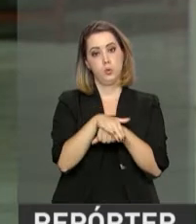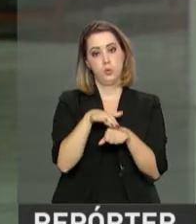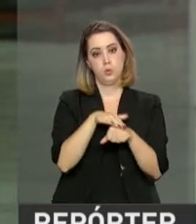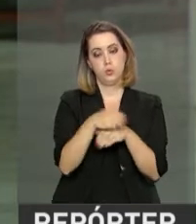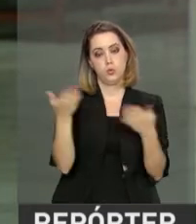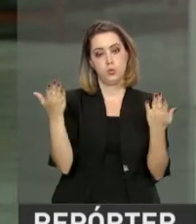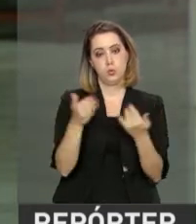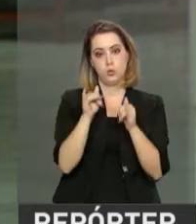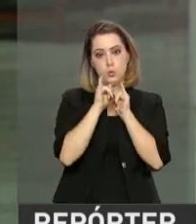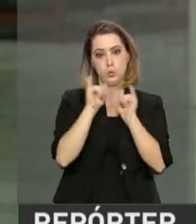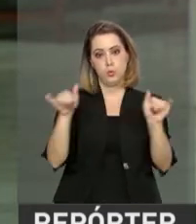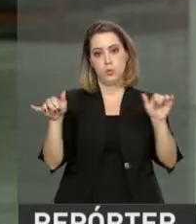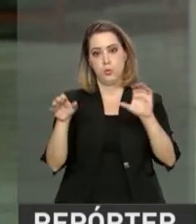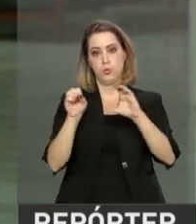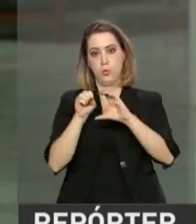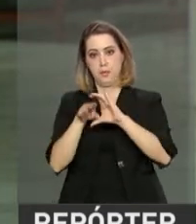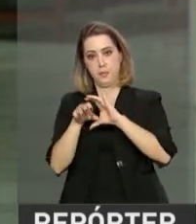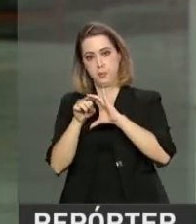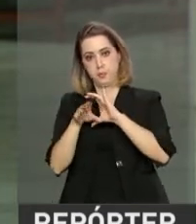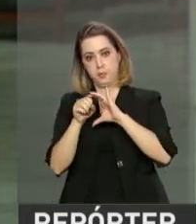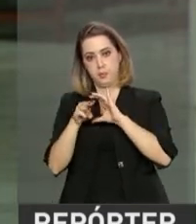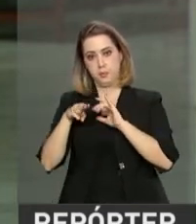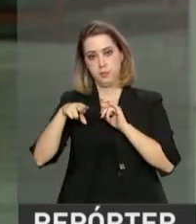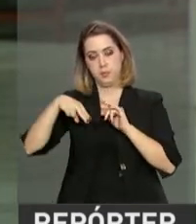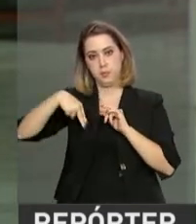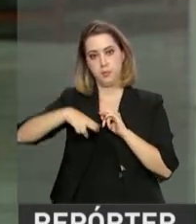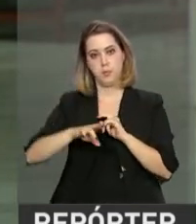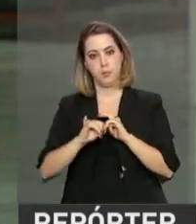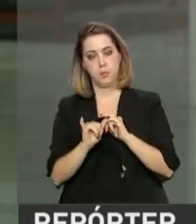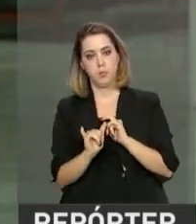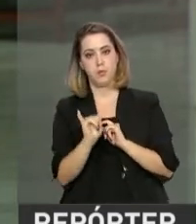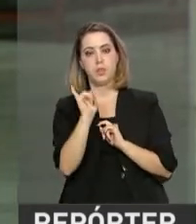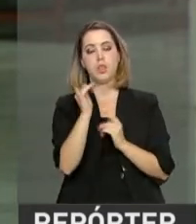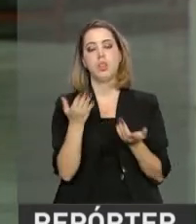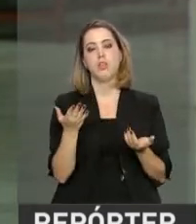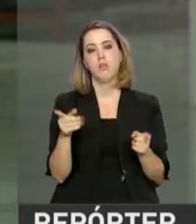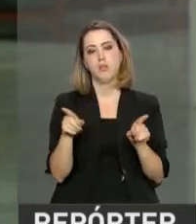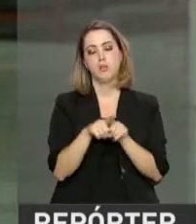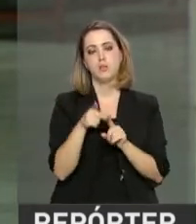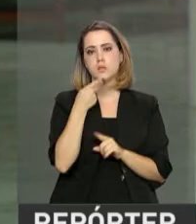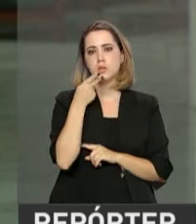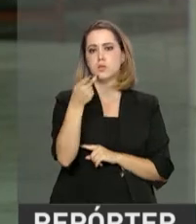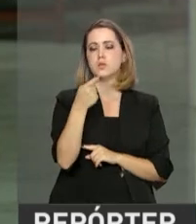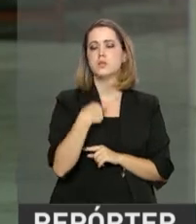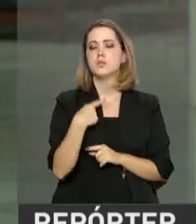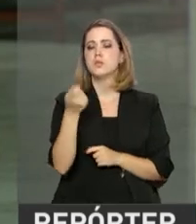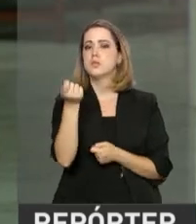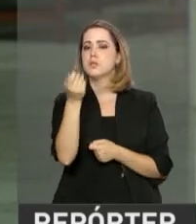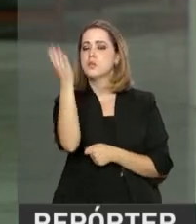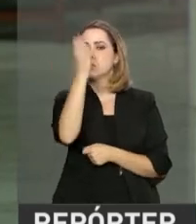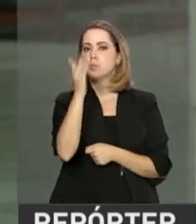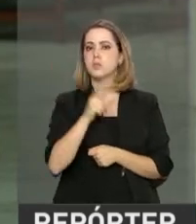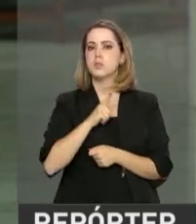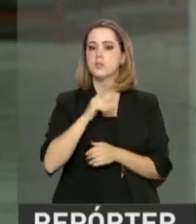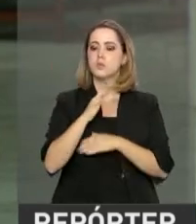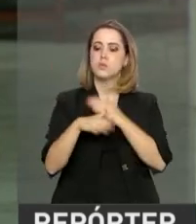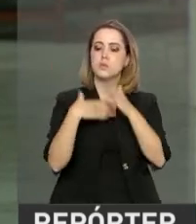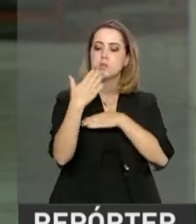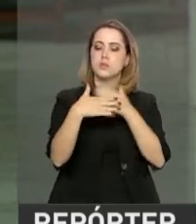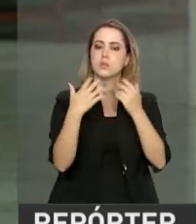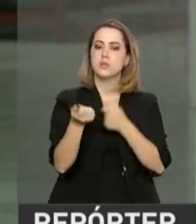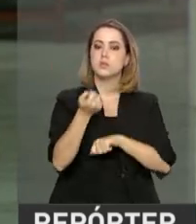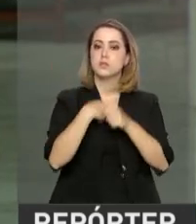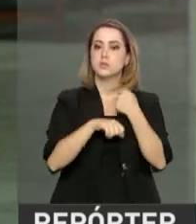quinta-feira pela globo news disse que se o brasil registrar crescimento econômico e da arrecadação